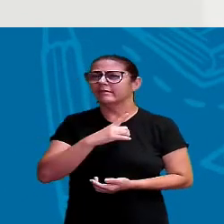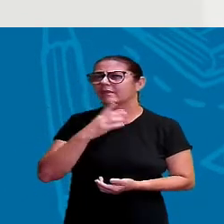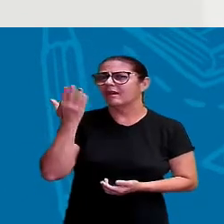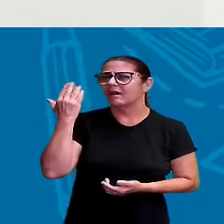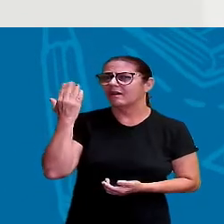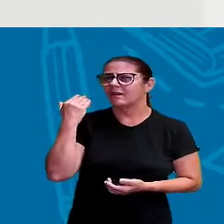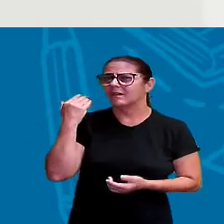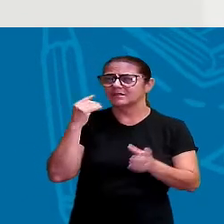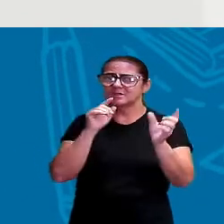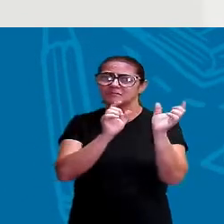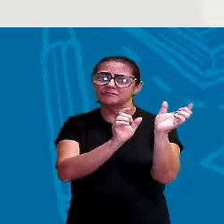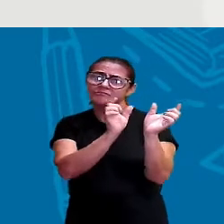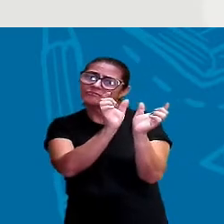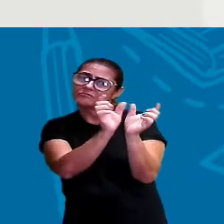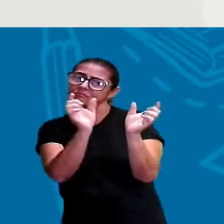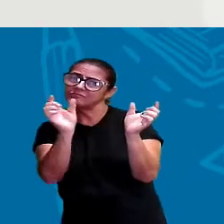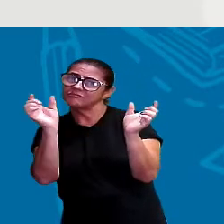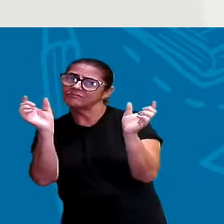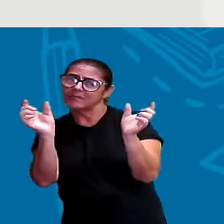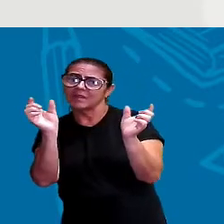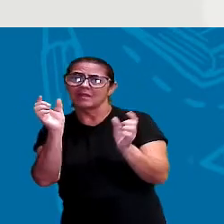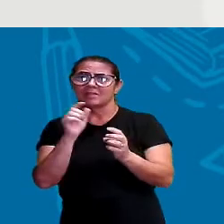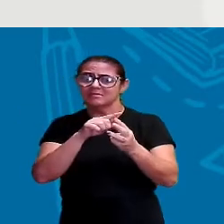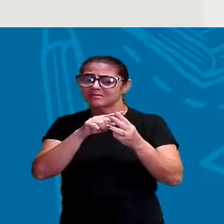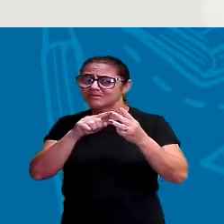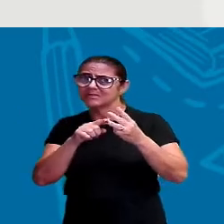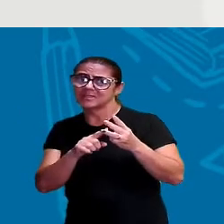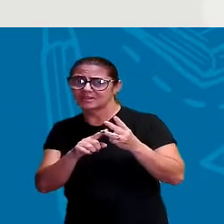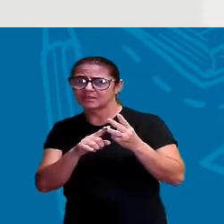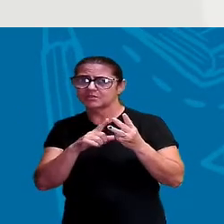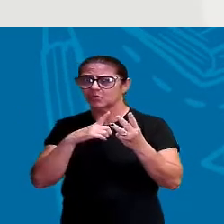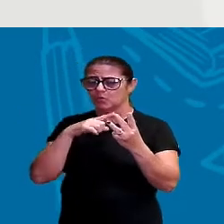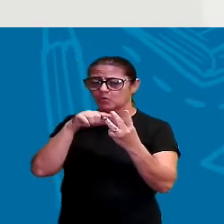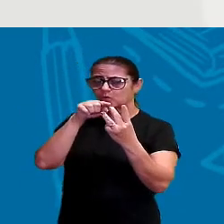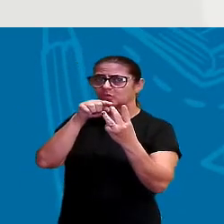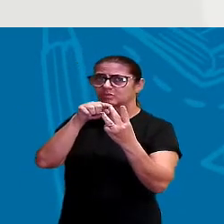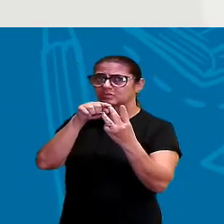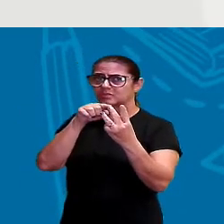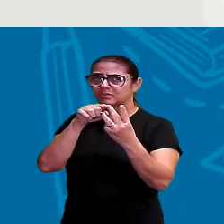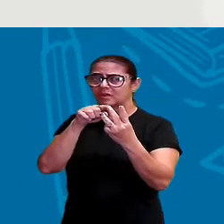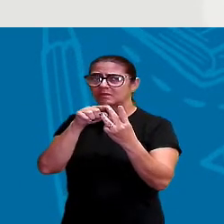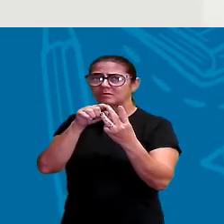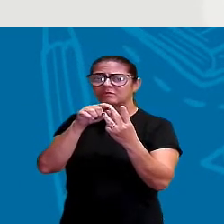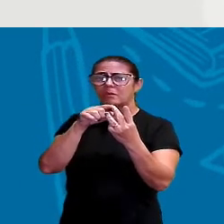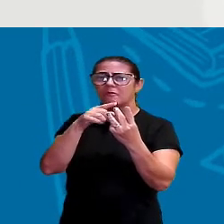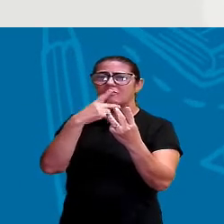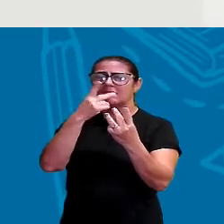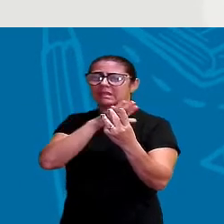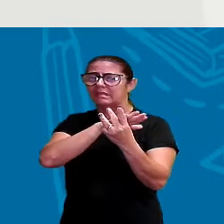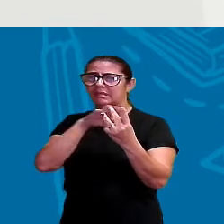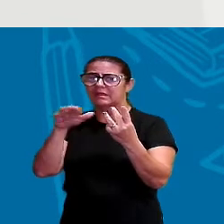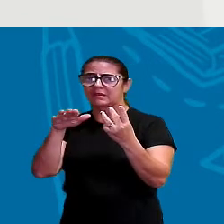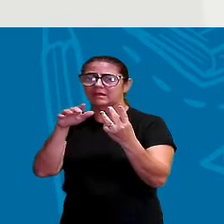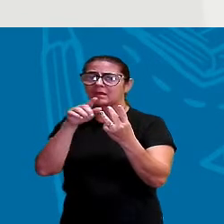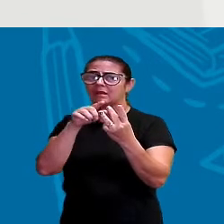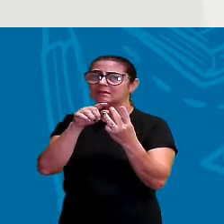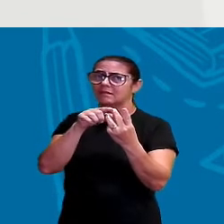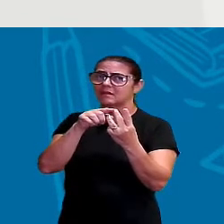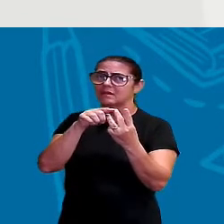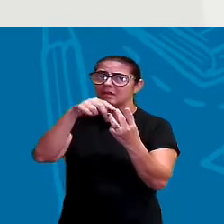as três tirinhas, e no meio tinha uma que não possuía diálogo. Então ali é chamada de uma